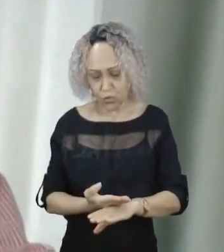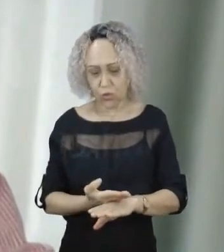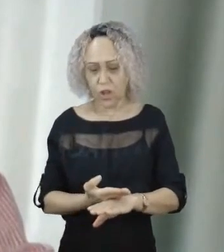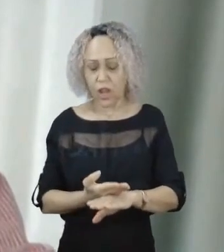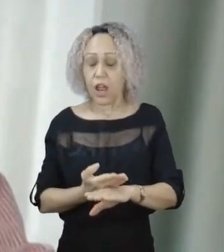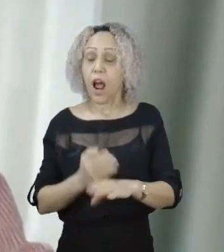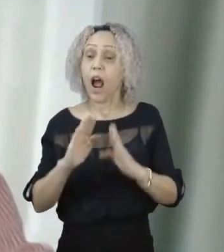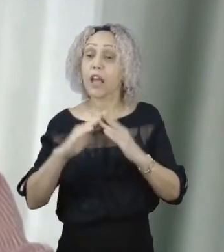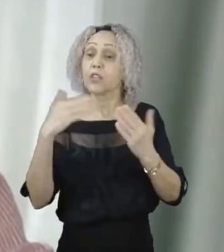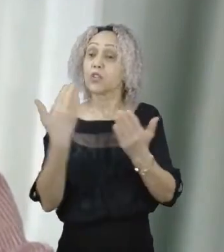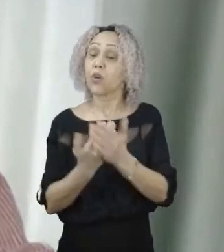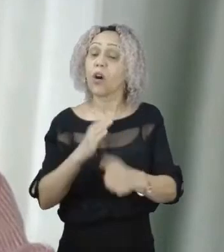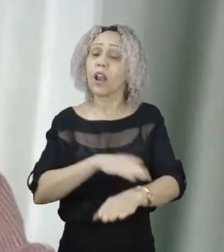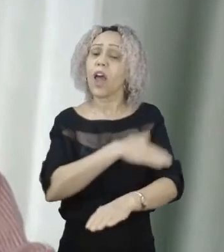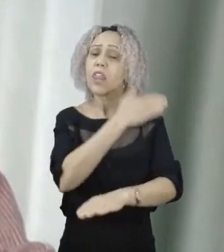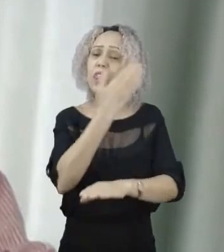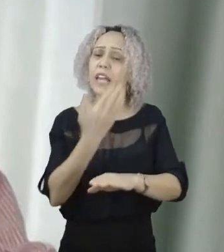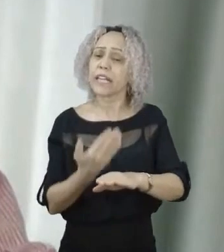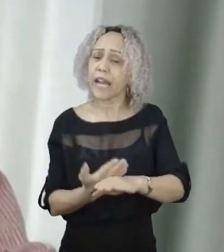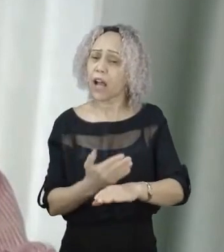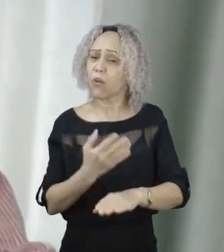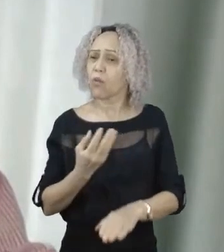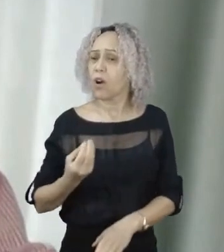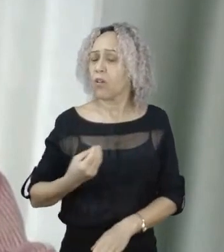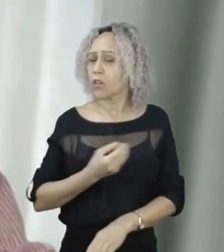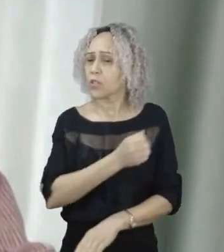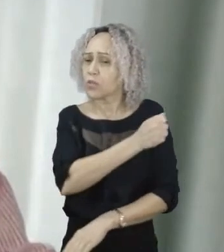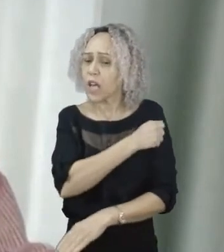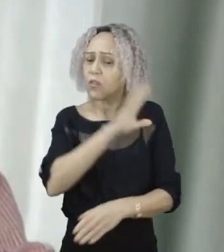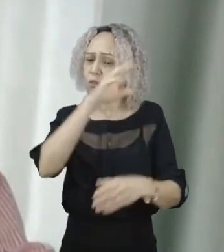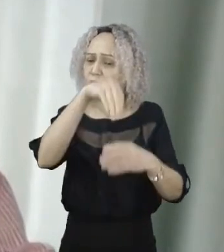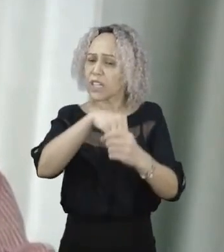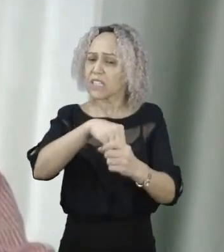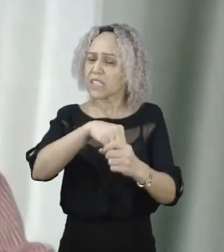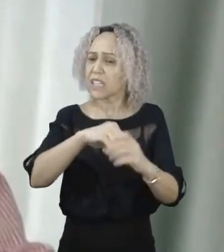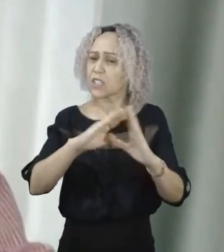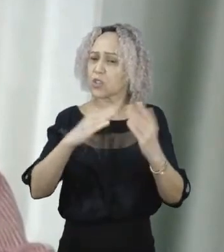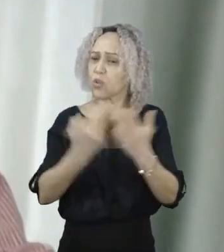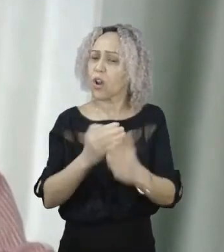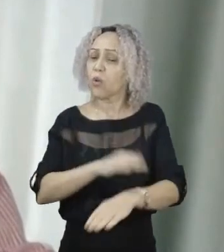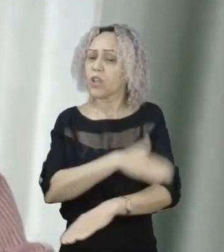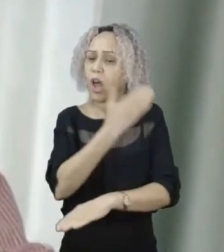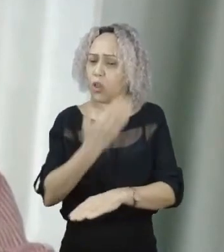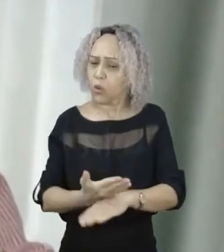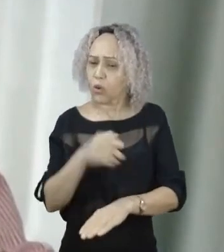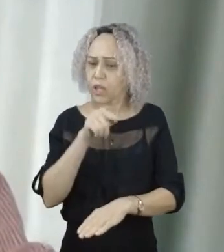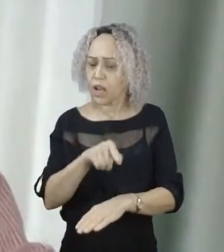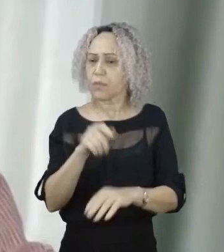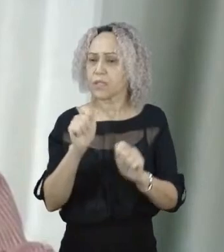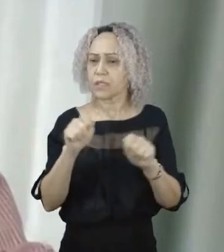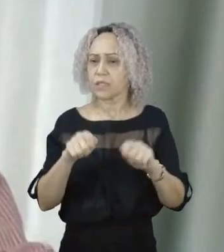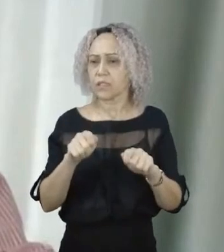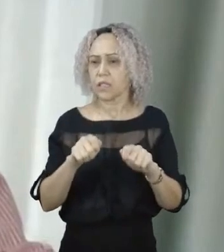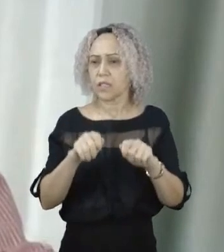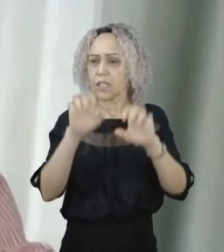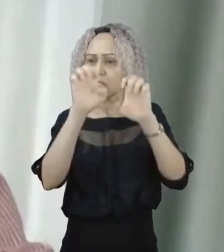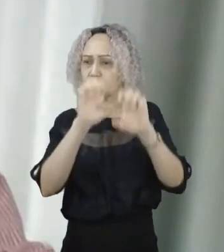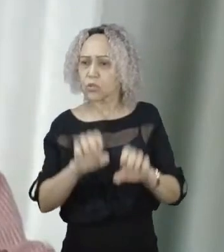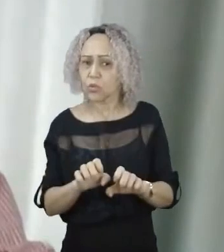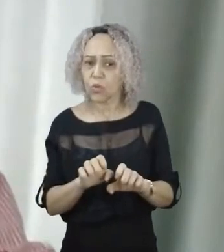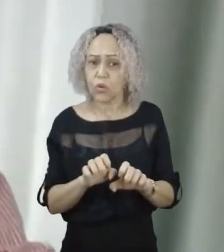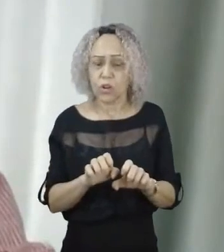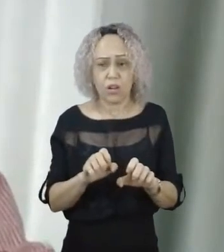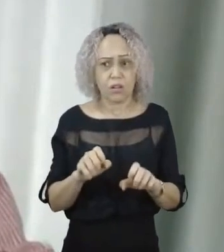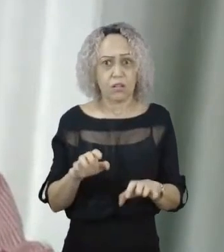ideal para a educação integral, ela precisa ter uma dotação de estrutura bem melhor, senão os meninos vão